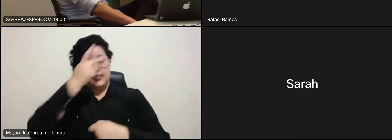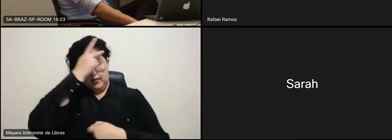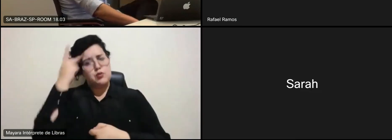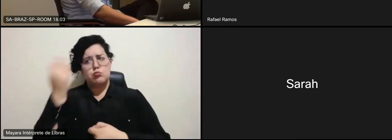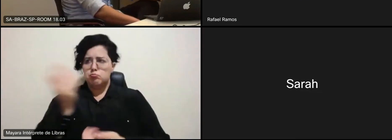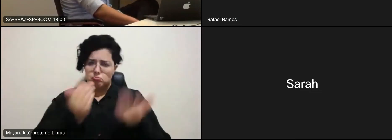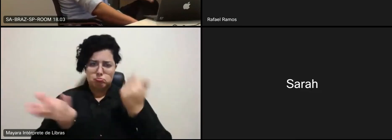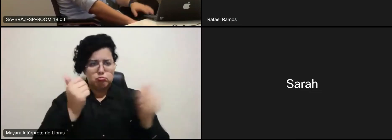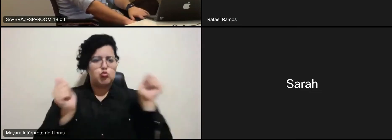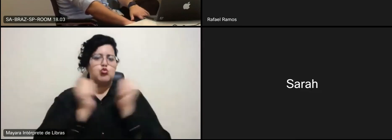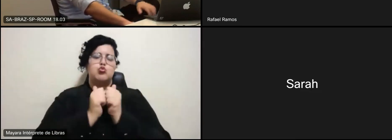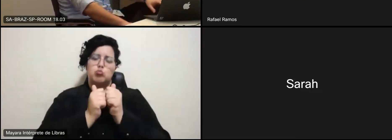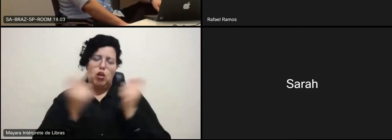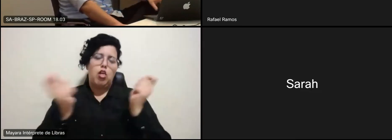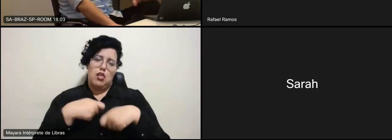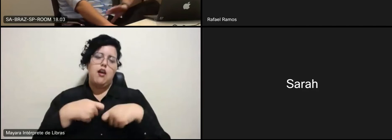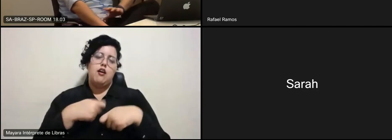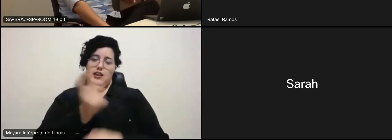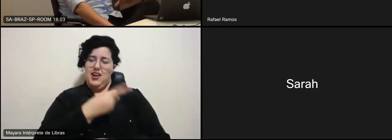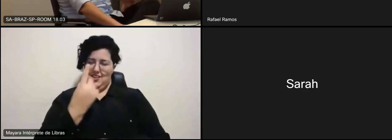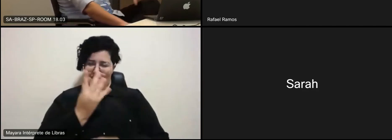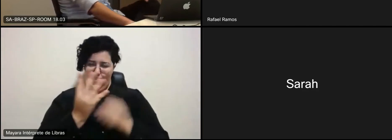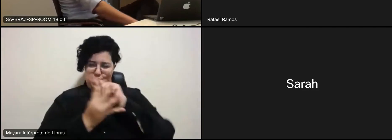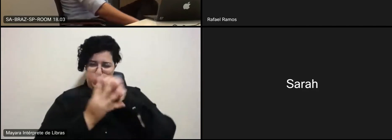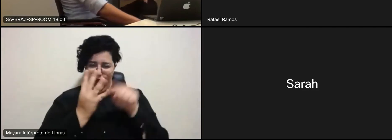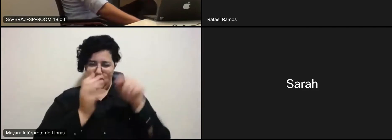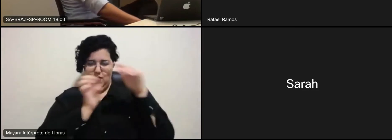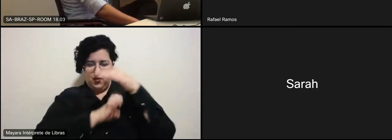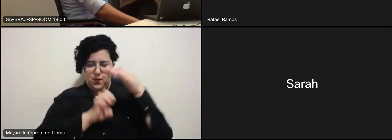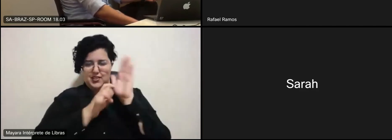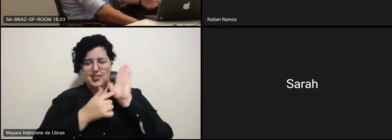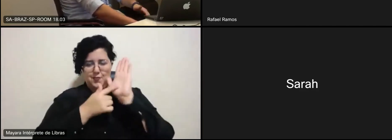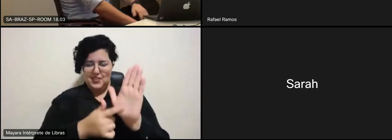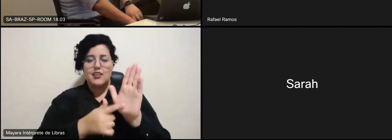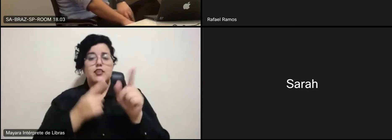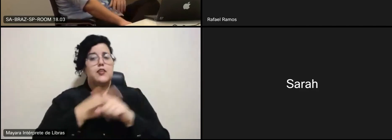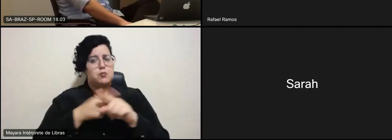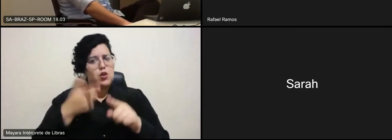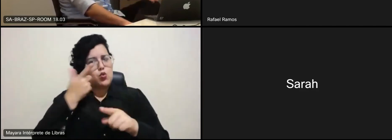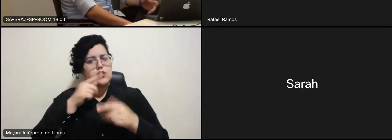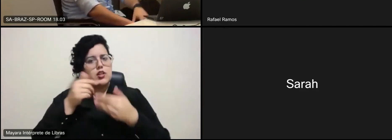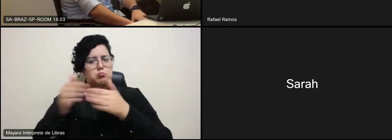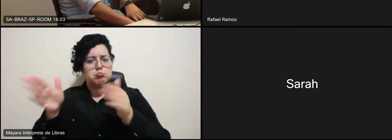aqui representando quatro empresas que têm portas abertas e tá abrindo mais portas para a comunidade,